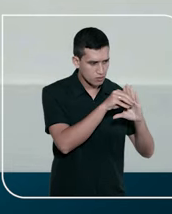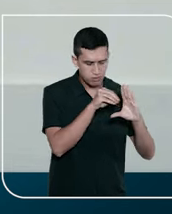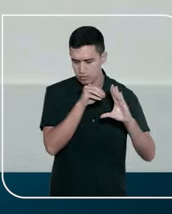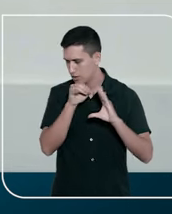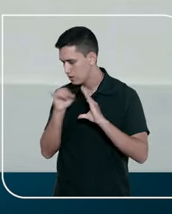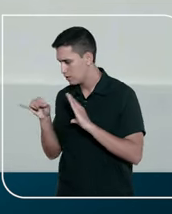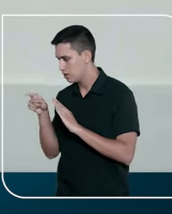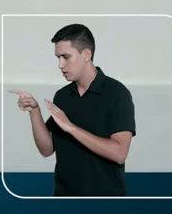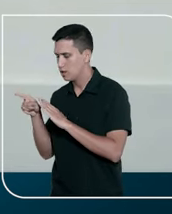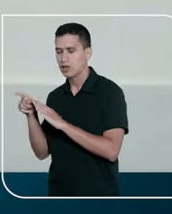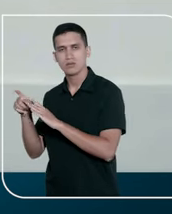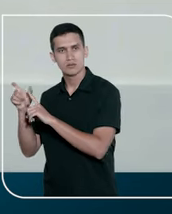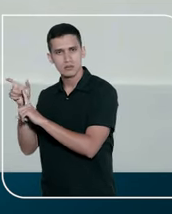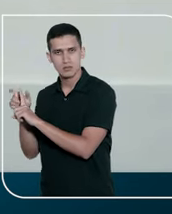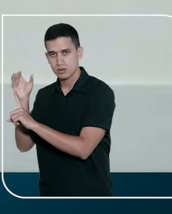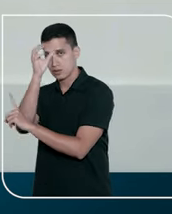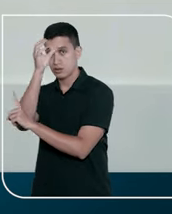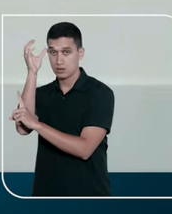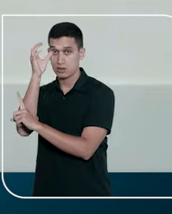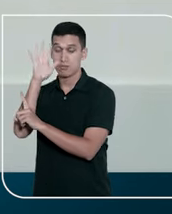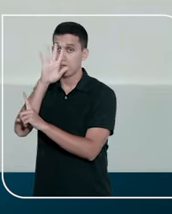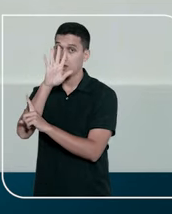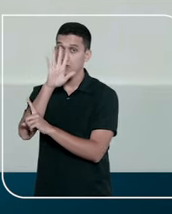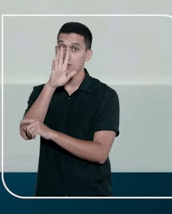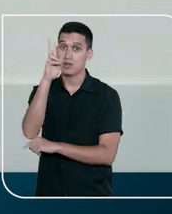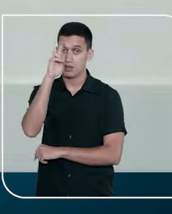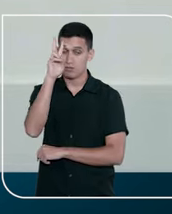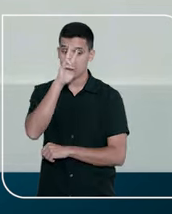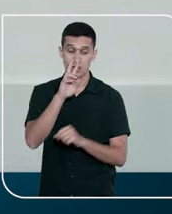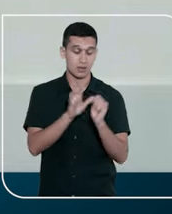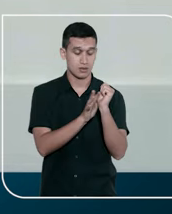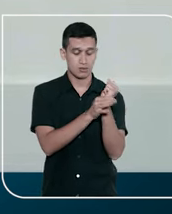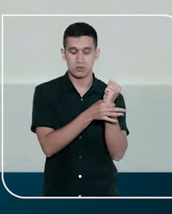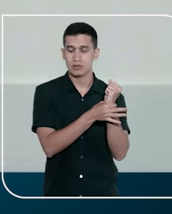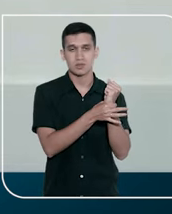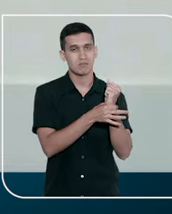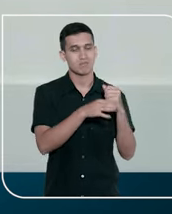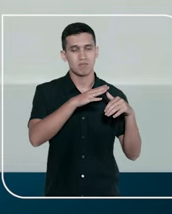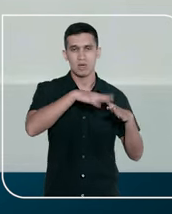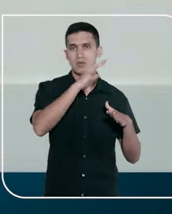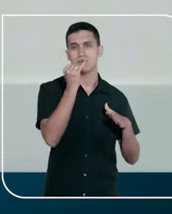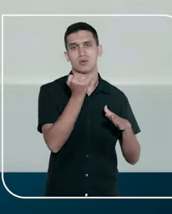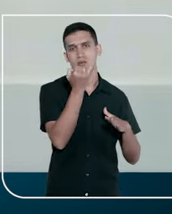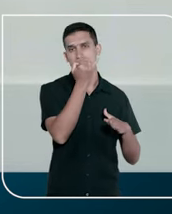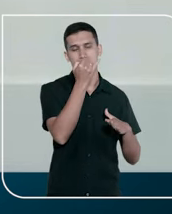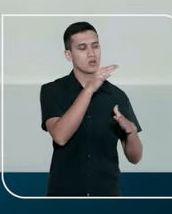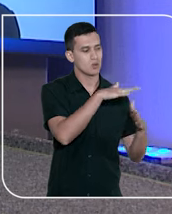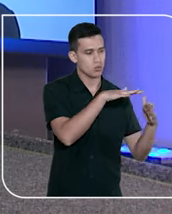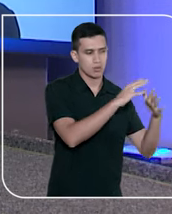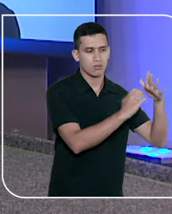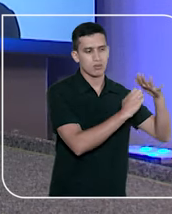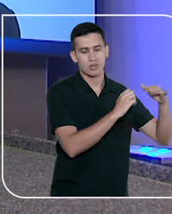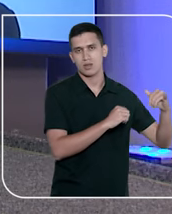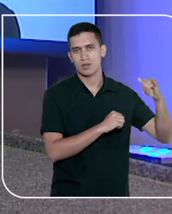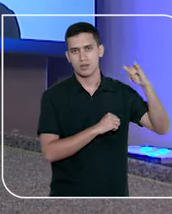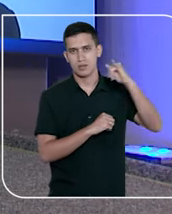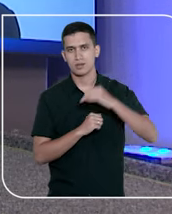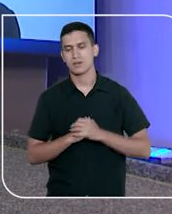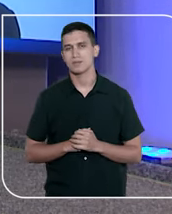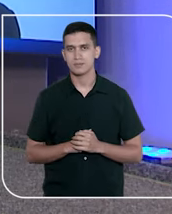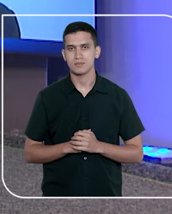mas a segurança é um princípio inegociável para o setor aéreo como um todo. Doutor Ricardo, por